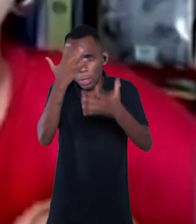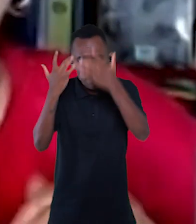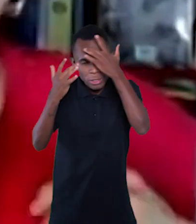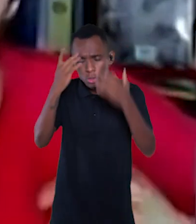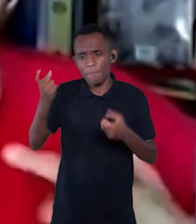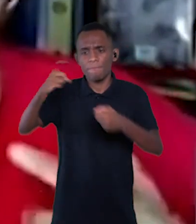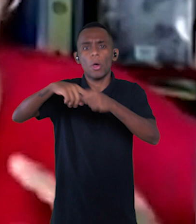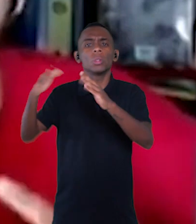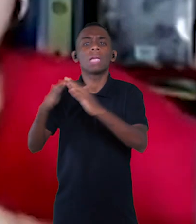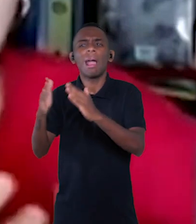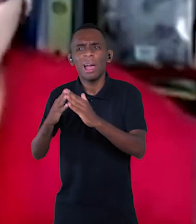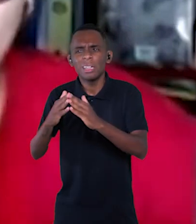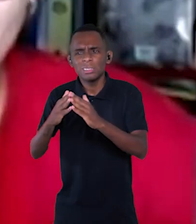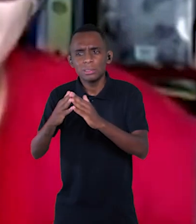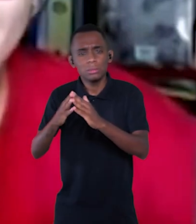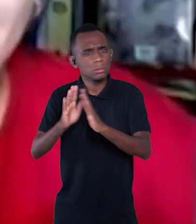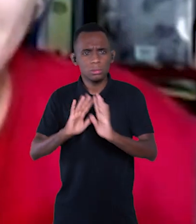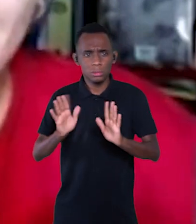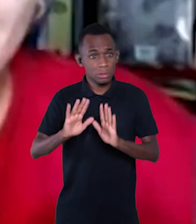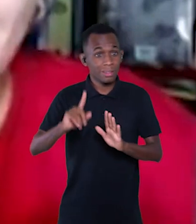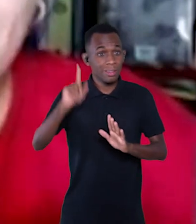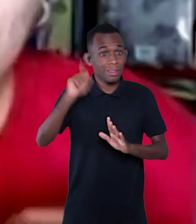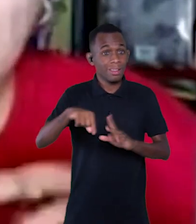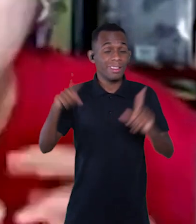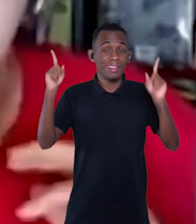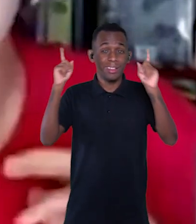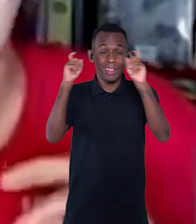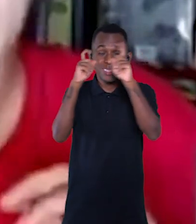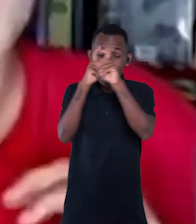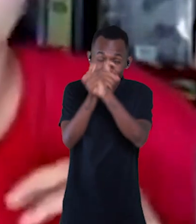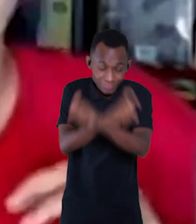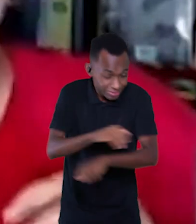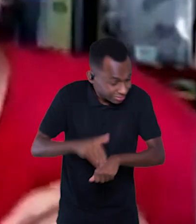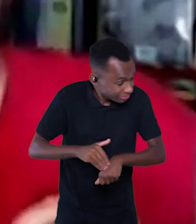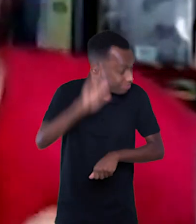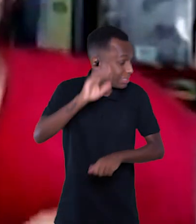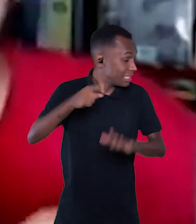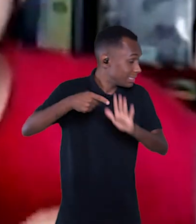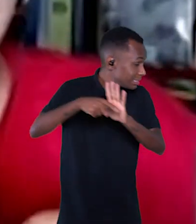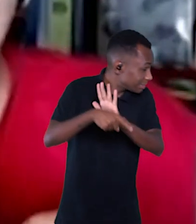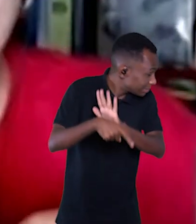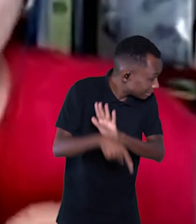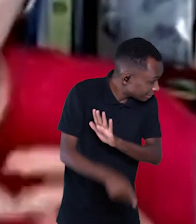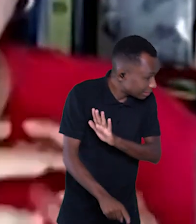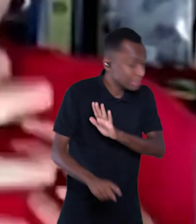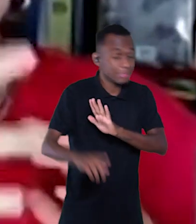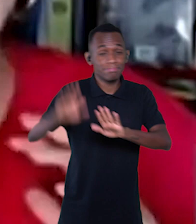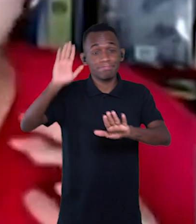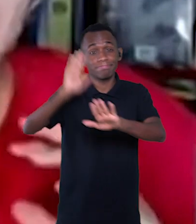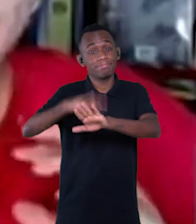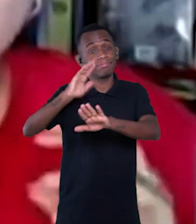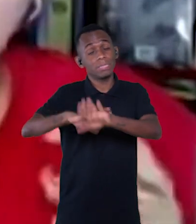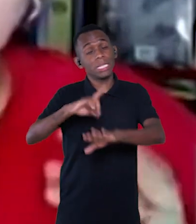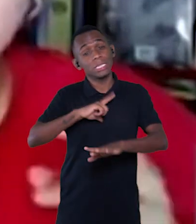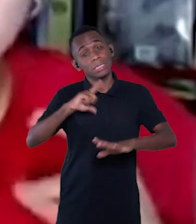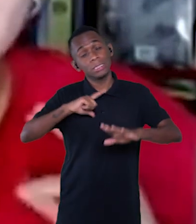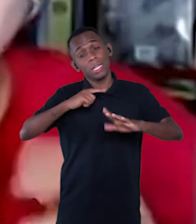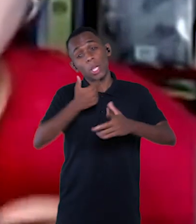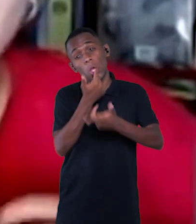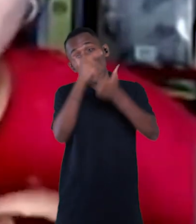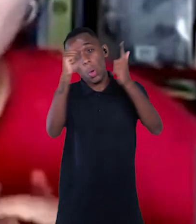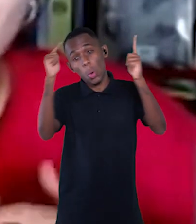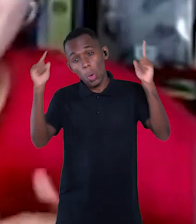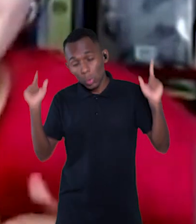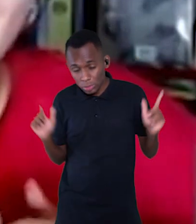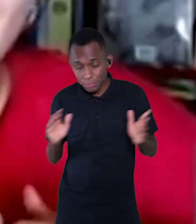essas pessoas voltem a morar numa casa. É muito mais complexo do que a gente imagina. Tem muito mais nuances